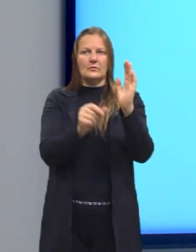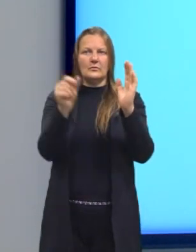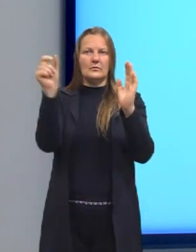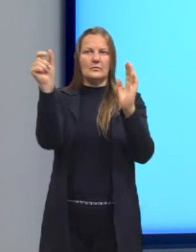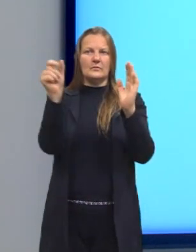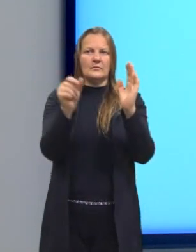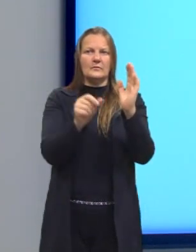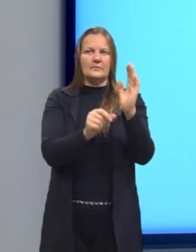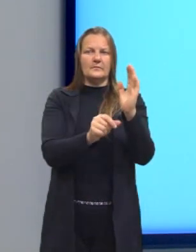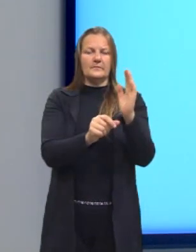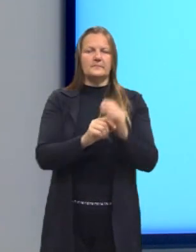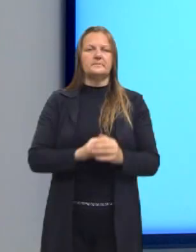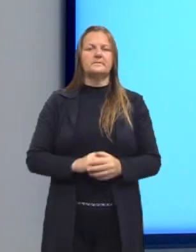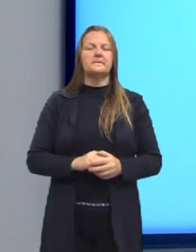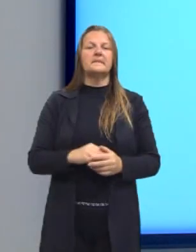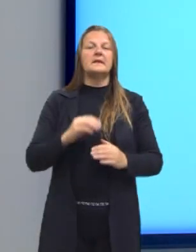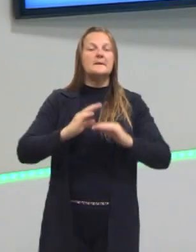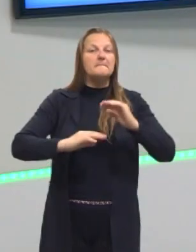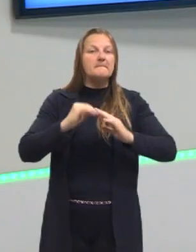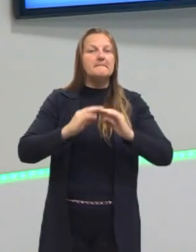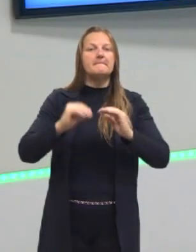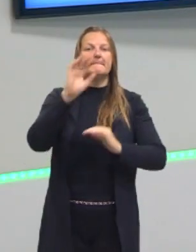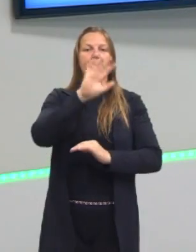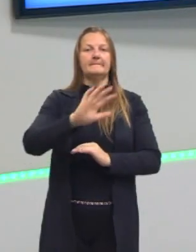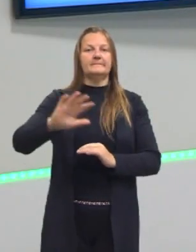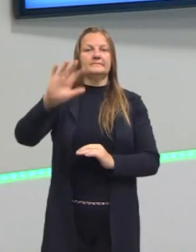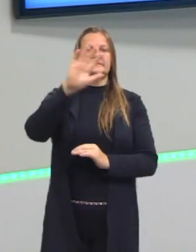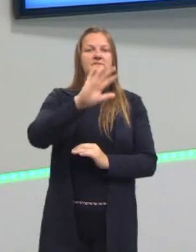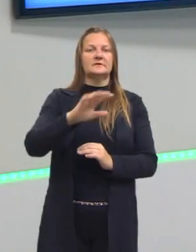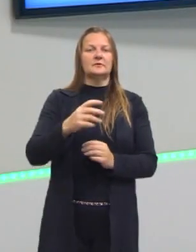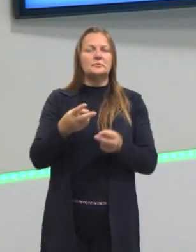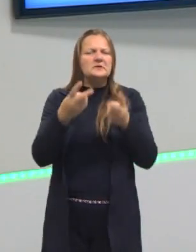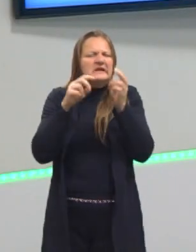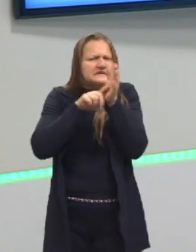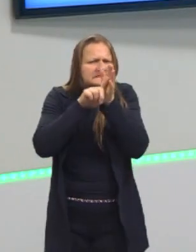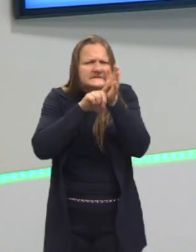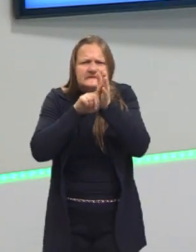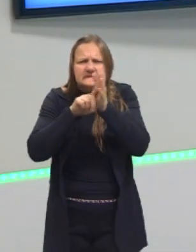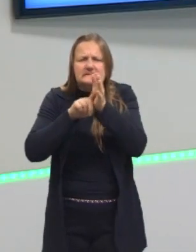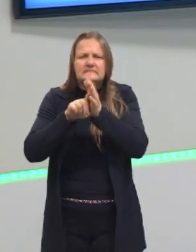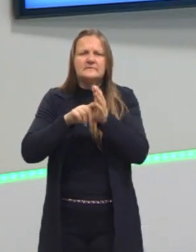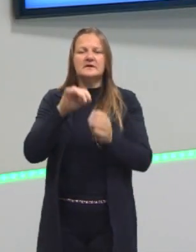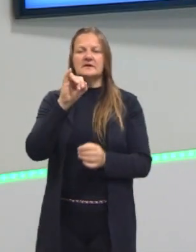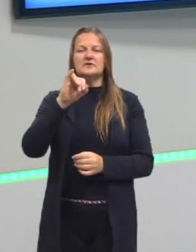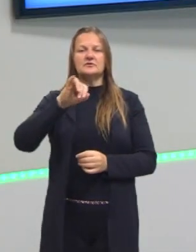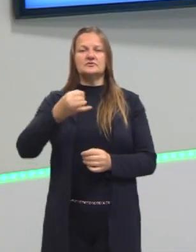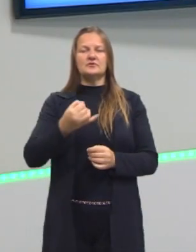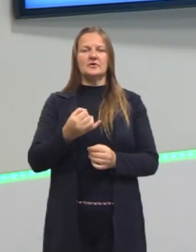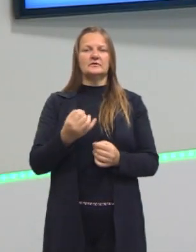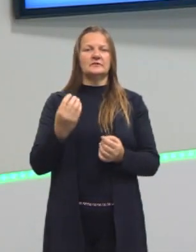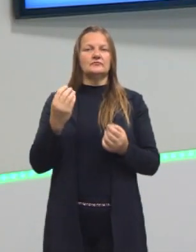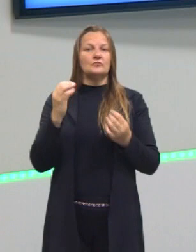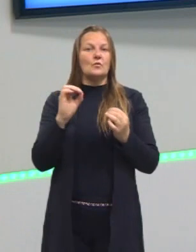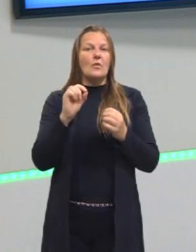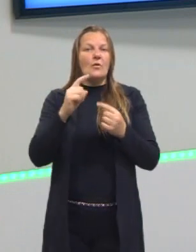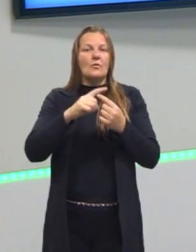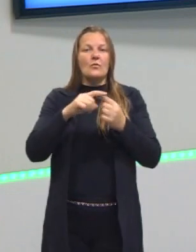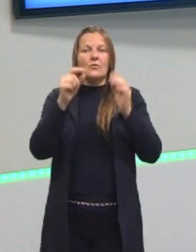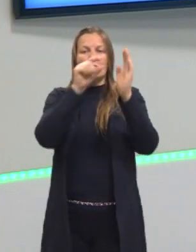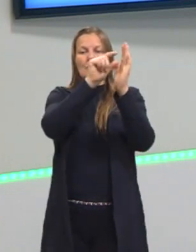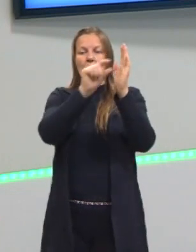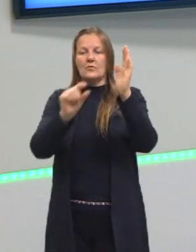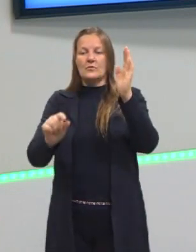de uma forma prática né a gente não precisa sempre analisar ali o J para determinar Qual é a diagonal